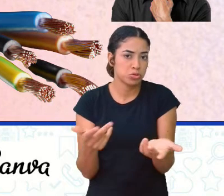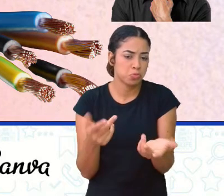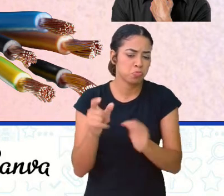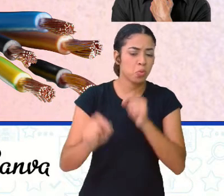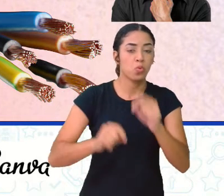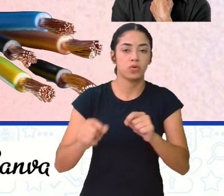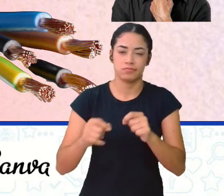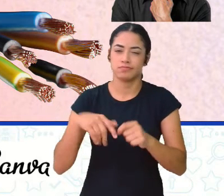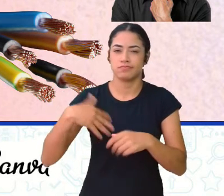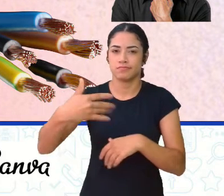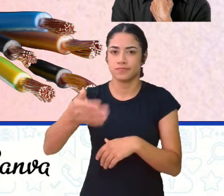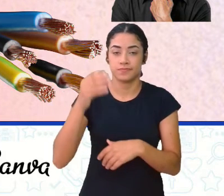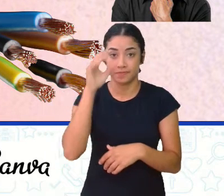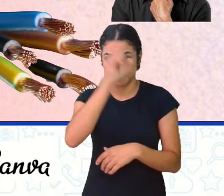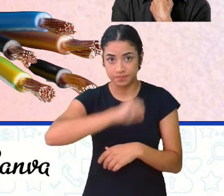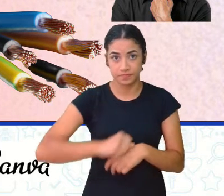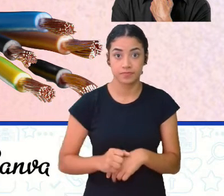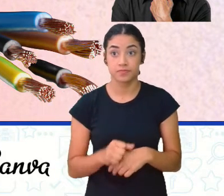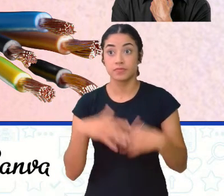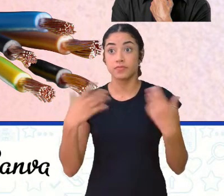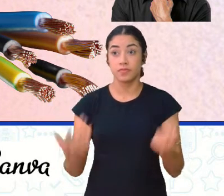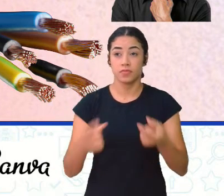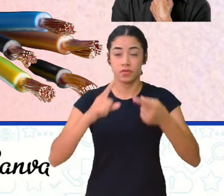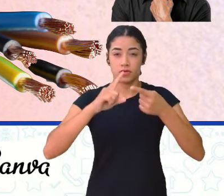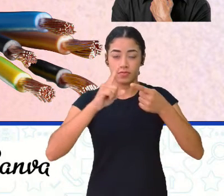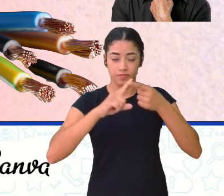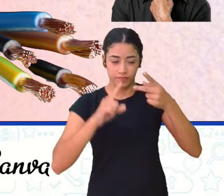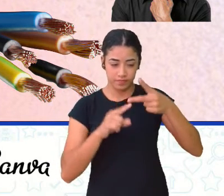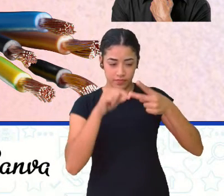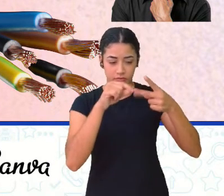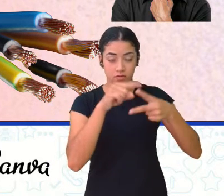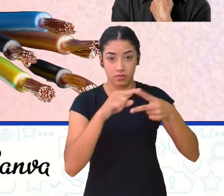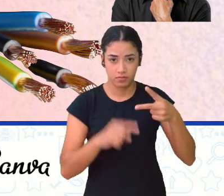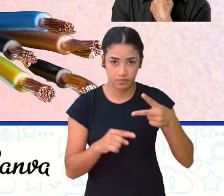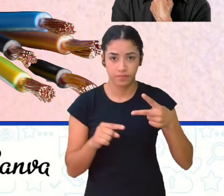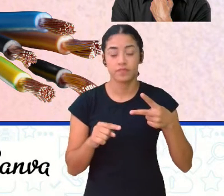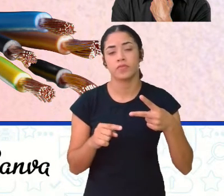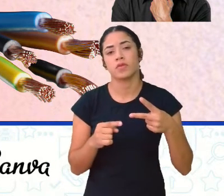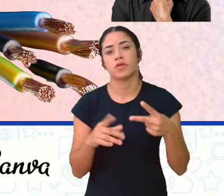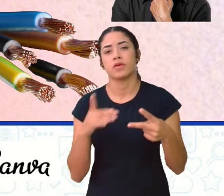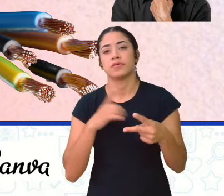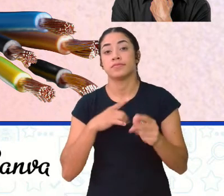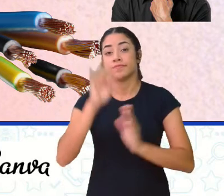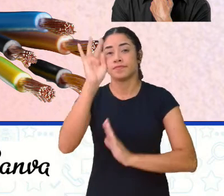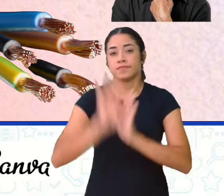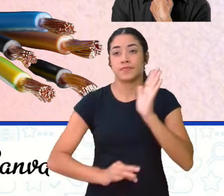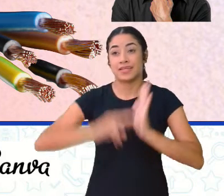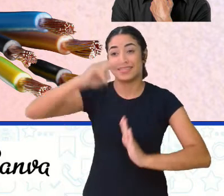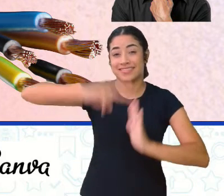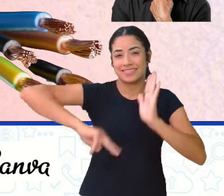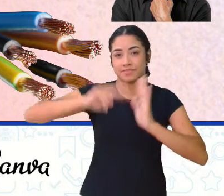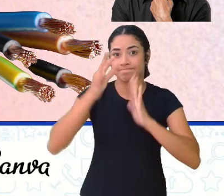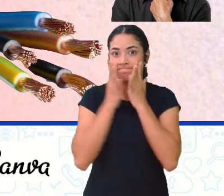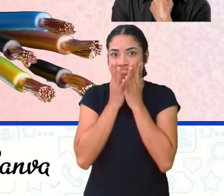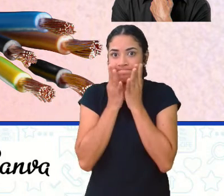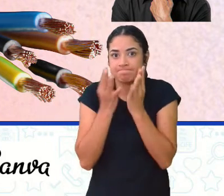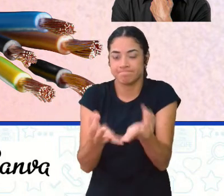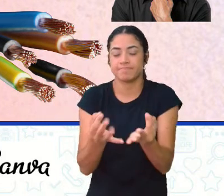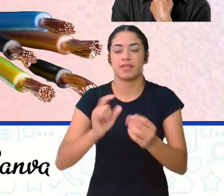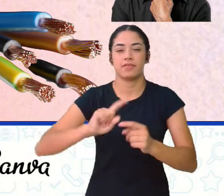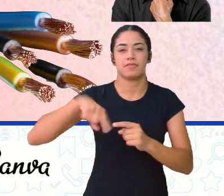temos mais. Aí, em relação aos condutores e isolantes, vamos ver esse texto e ler com atenção para